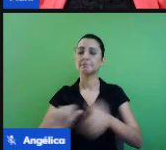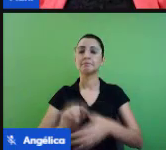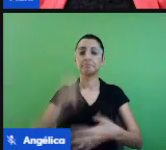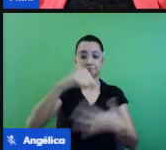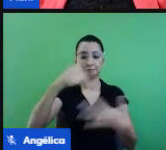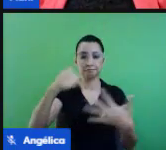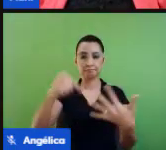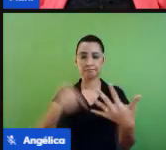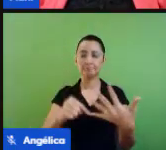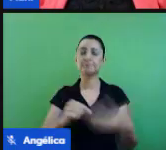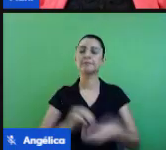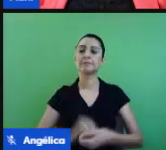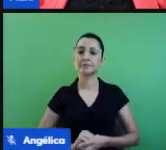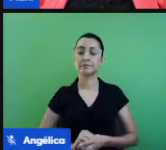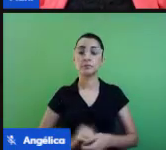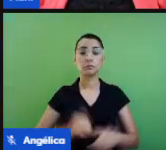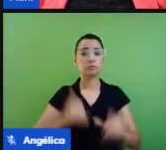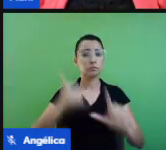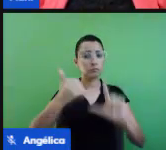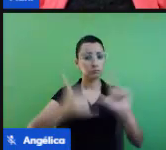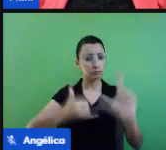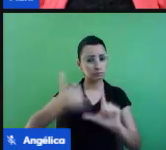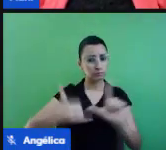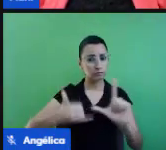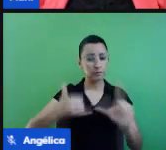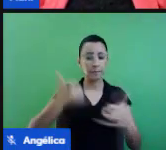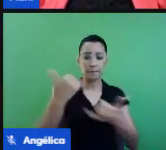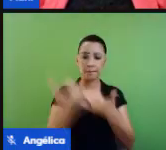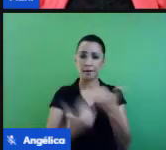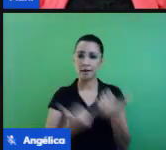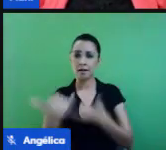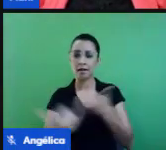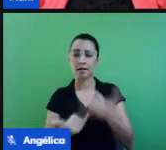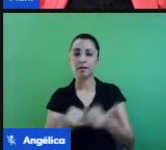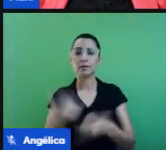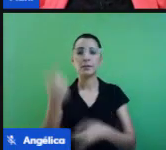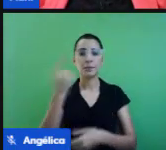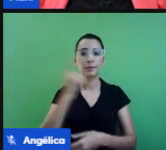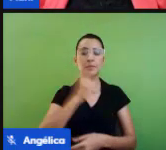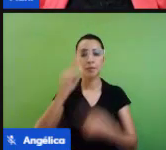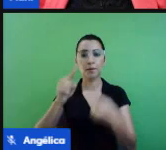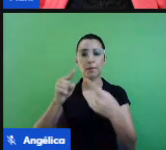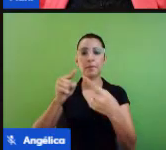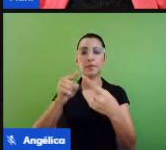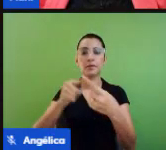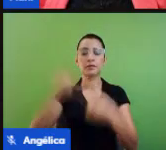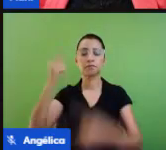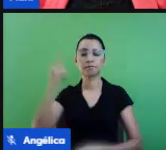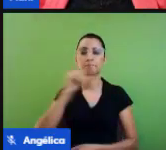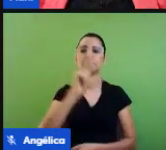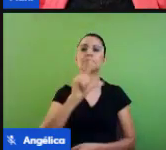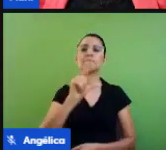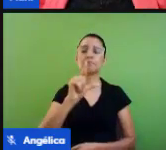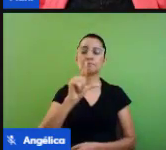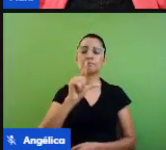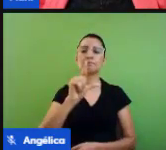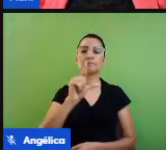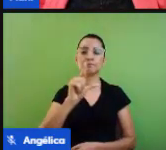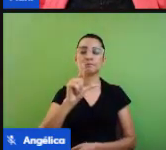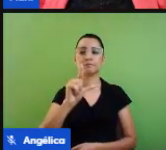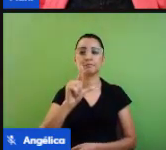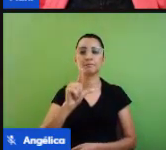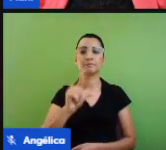Então, com a ludicidade, com a brincadeira, nós podemos atingir todos esses objetivos, né, que